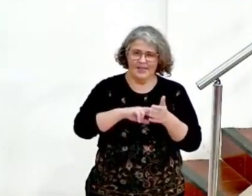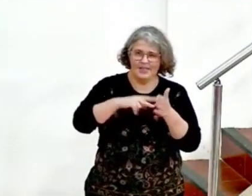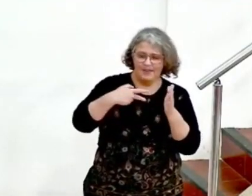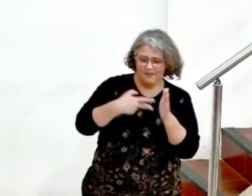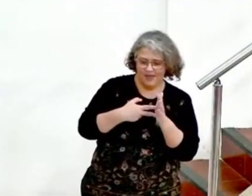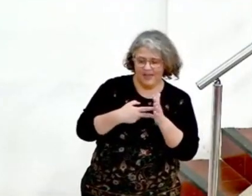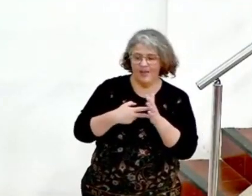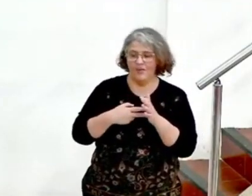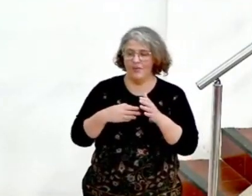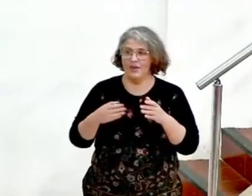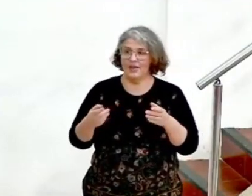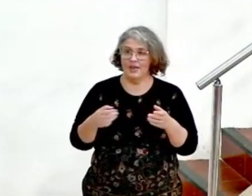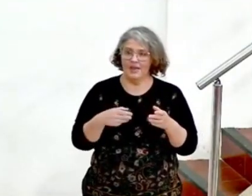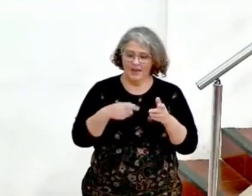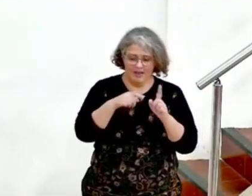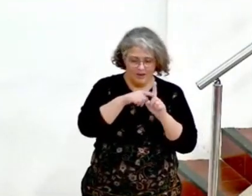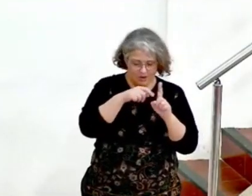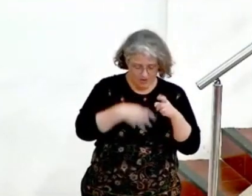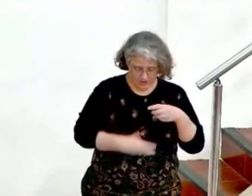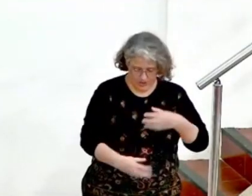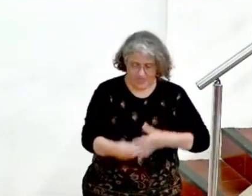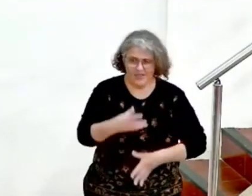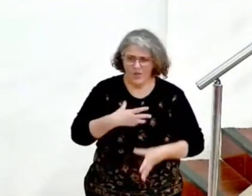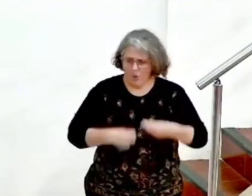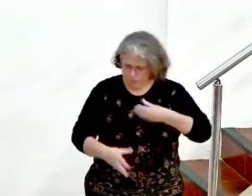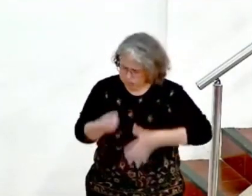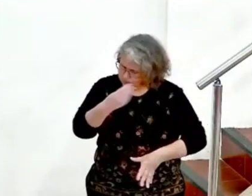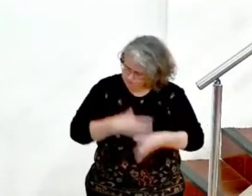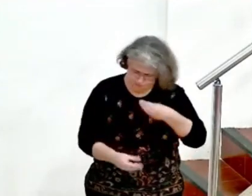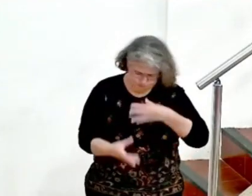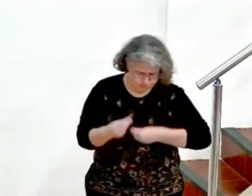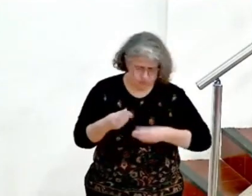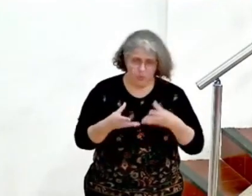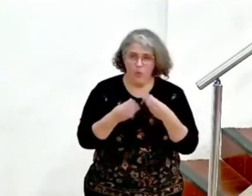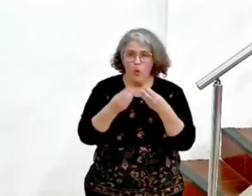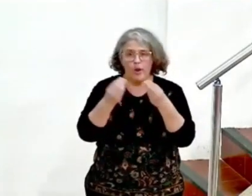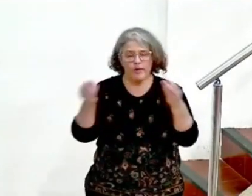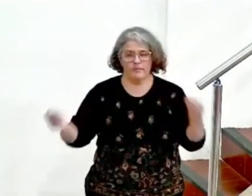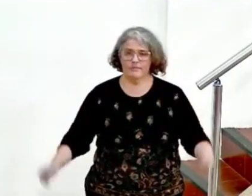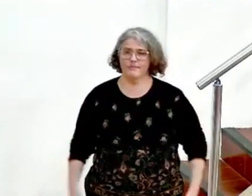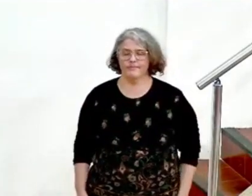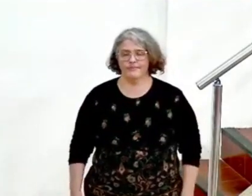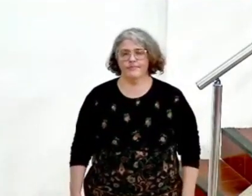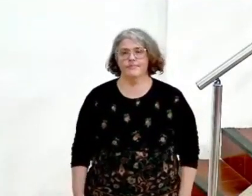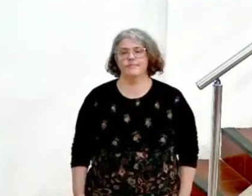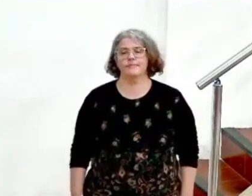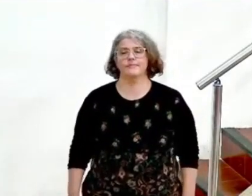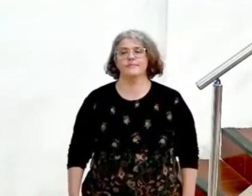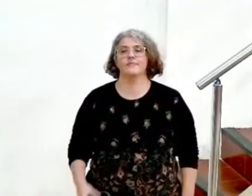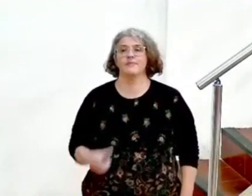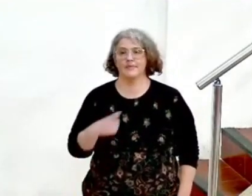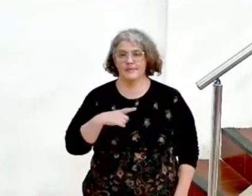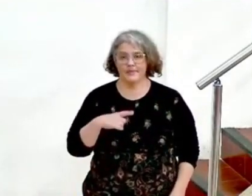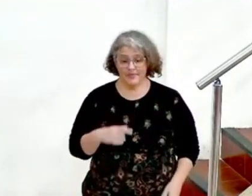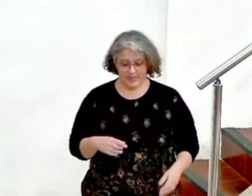parte daquilo que o narrador coloca para nós, que é a cena de